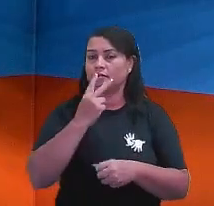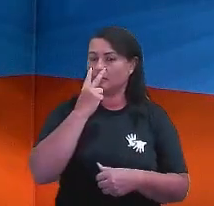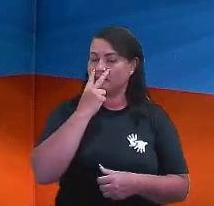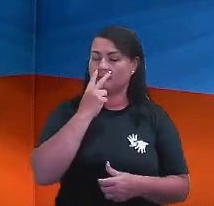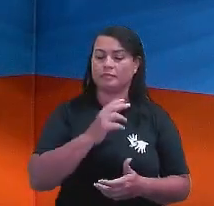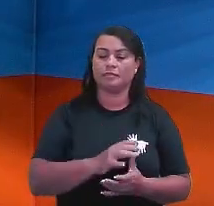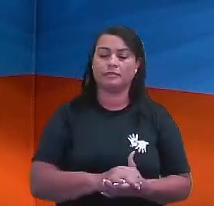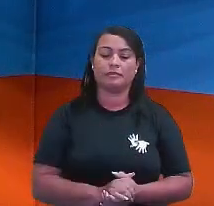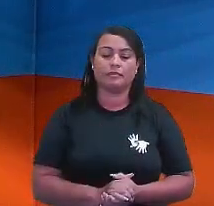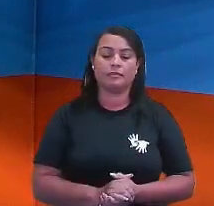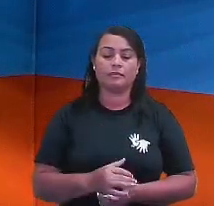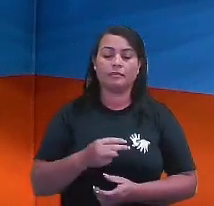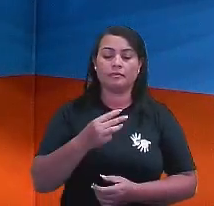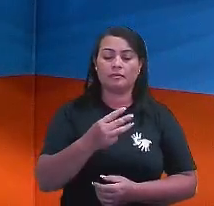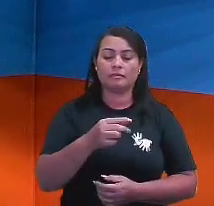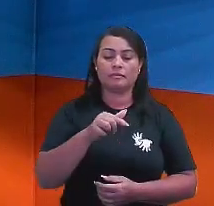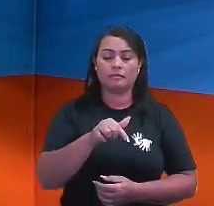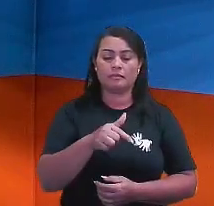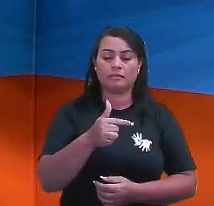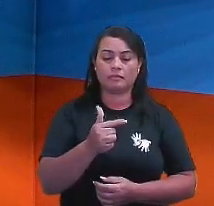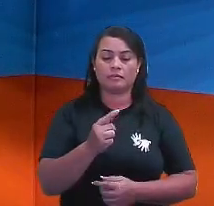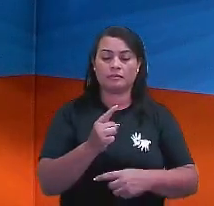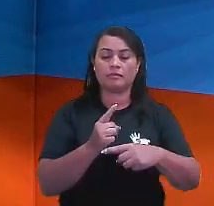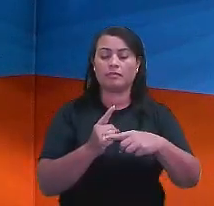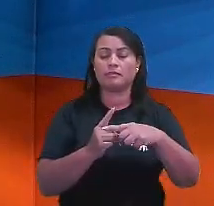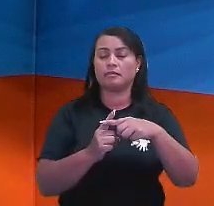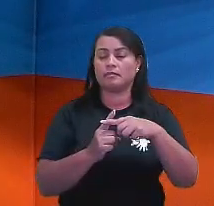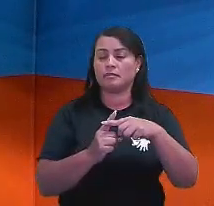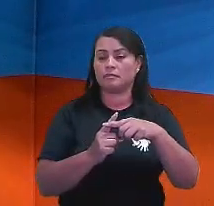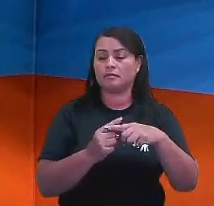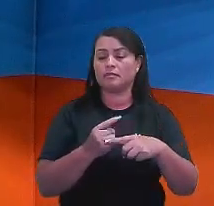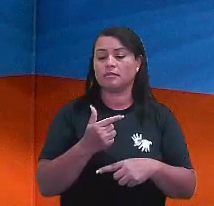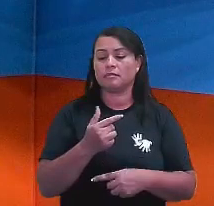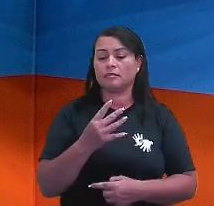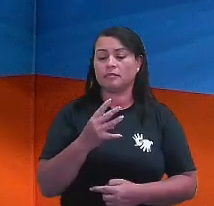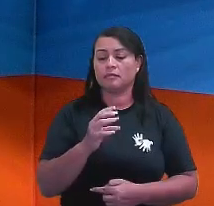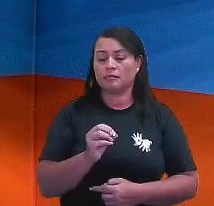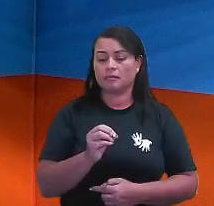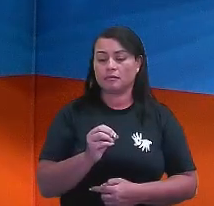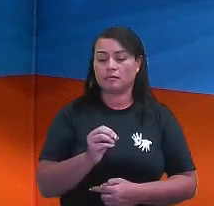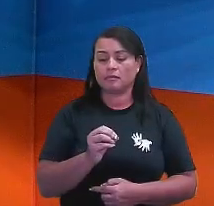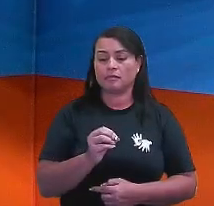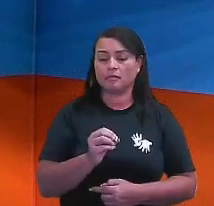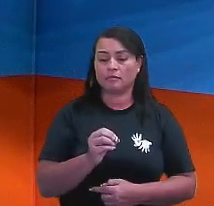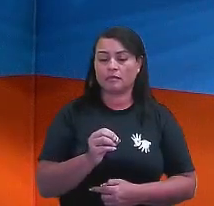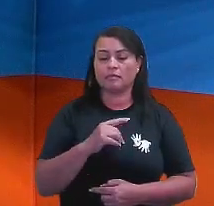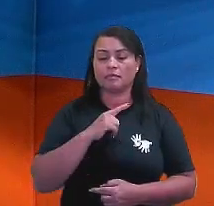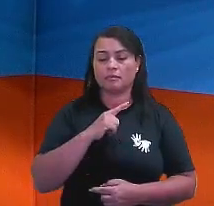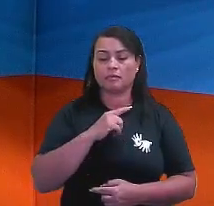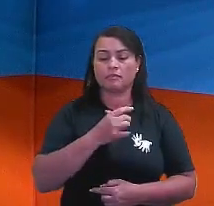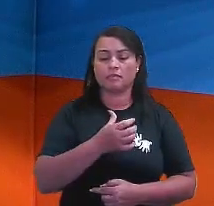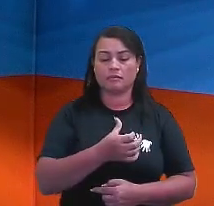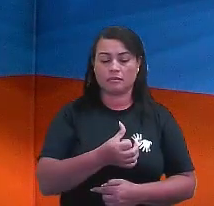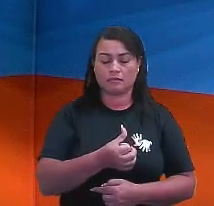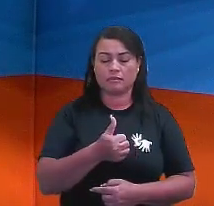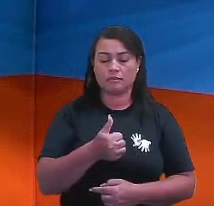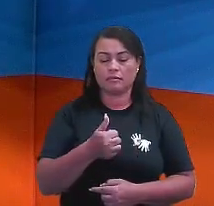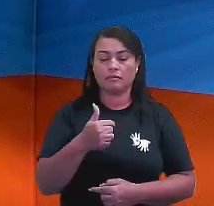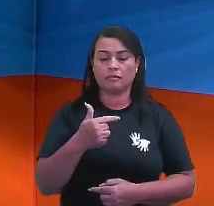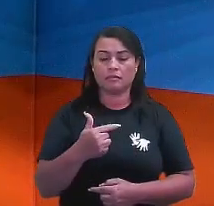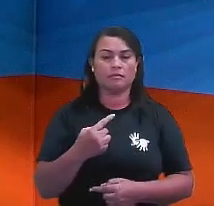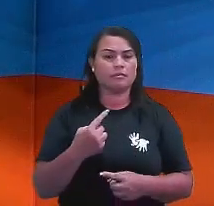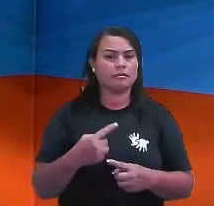vila. Então, 372 mais 240, adicionando isso, eu vou ter quem? 612. Por